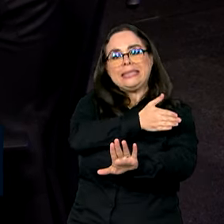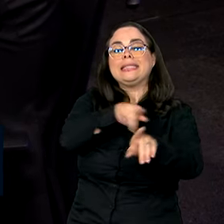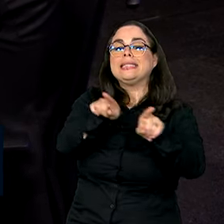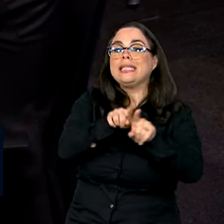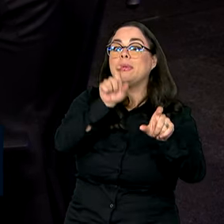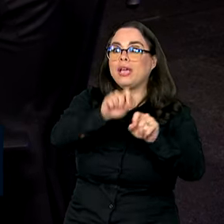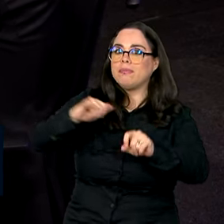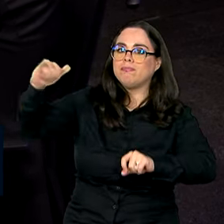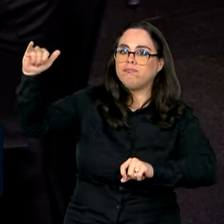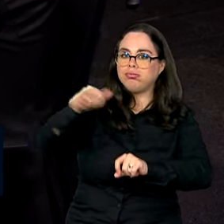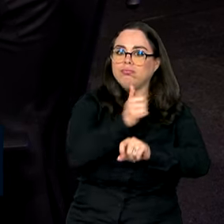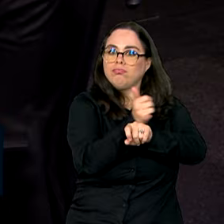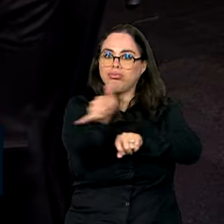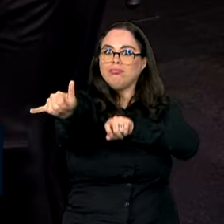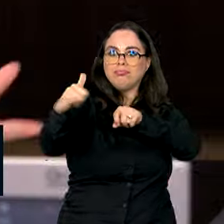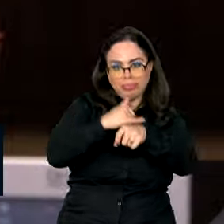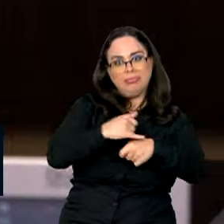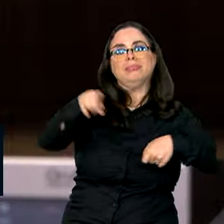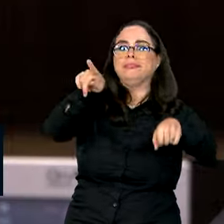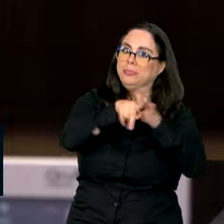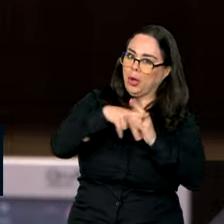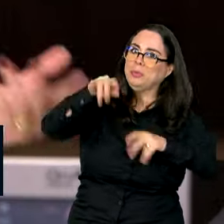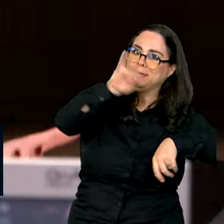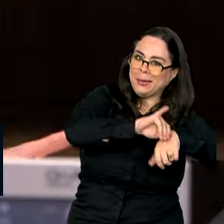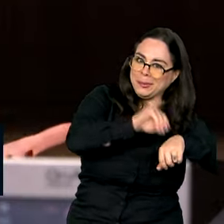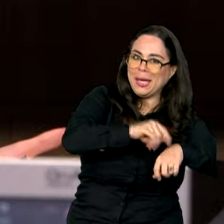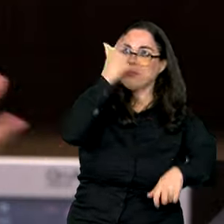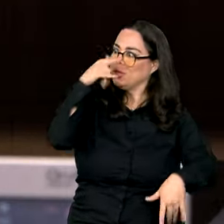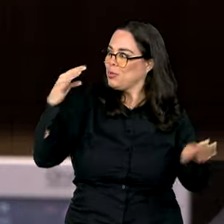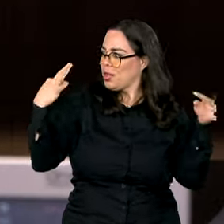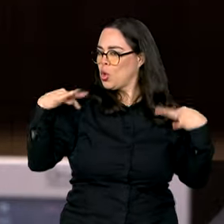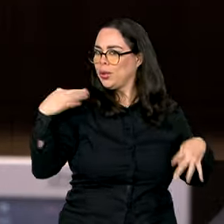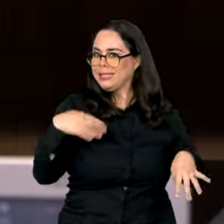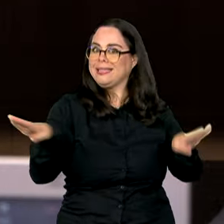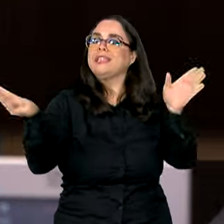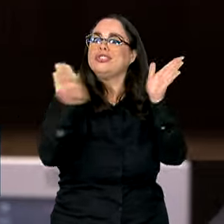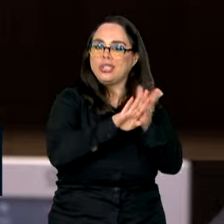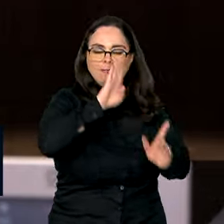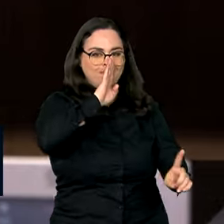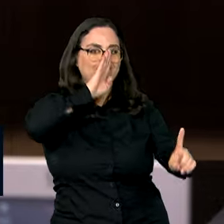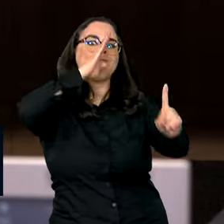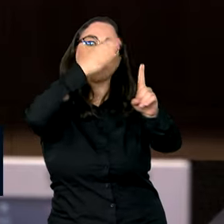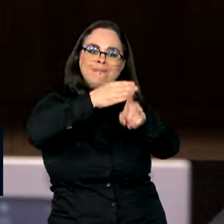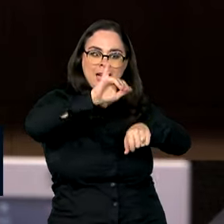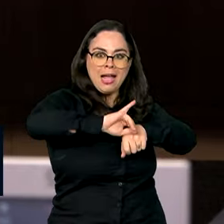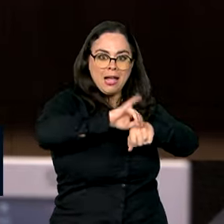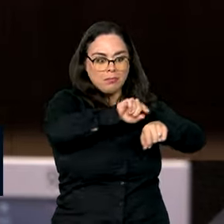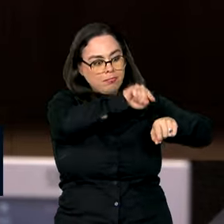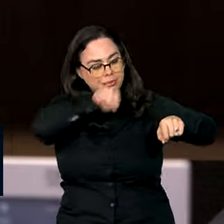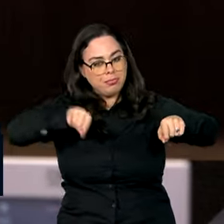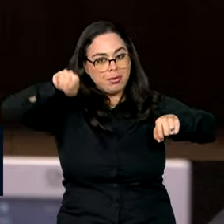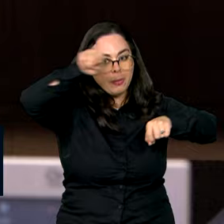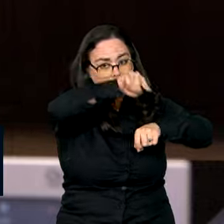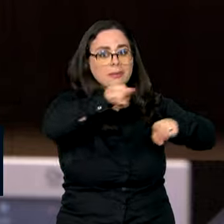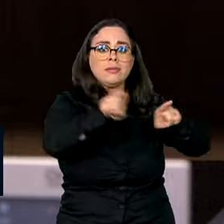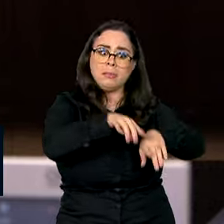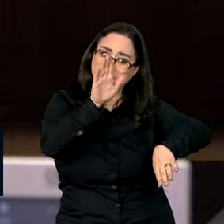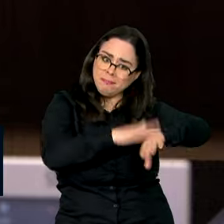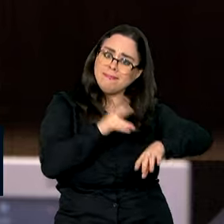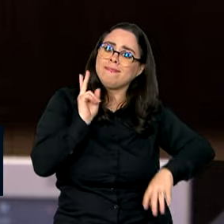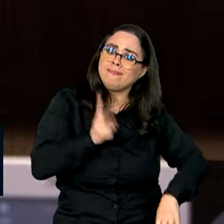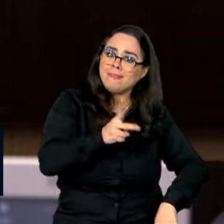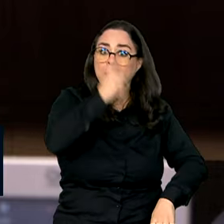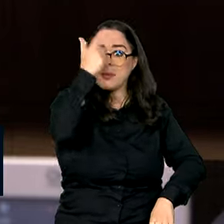maior por voos para Belém, não só desses turistas que tendem a chegar e querer se direcionar também para outras cidades depois, mas também a própria demanda